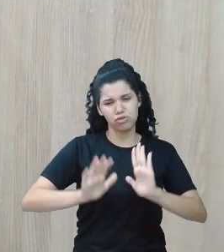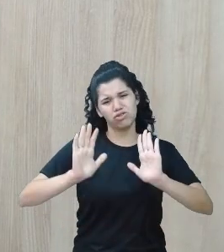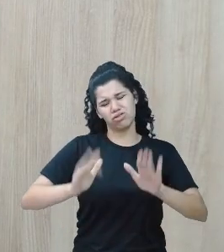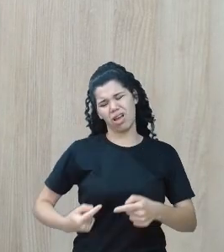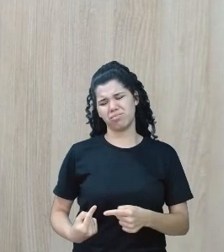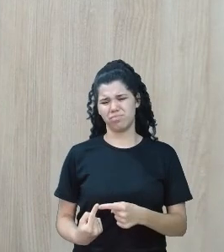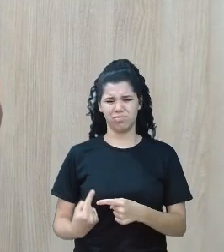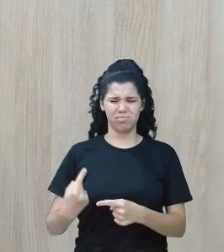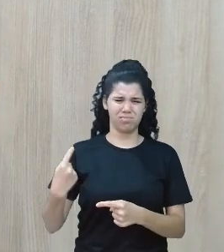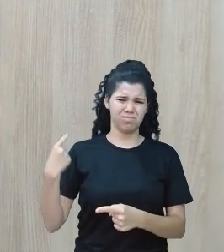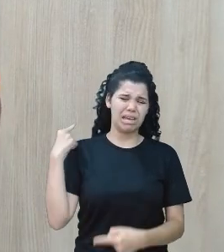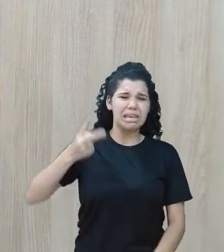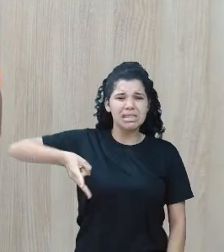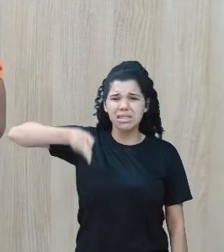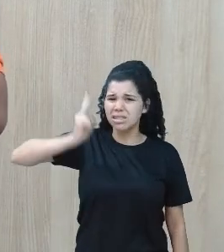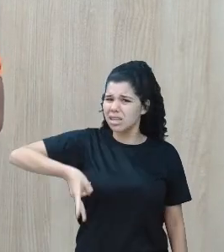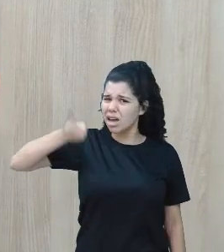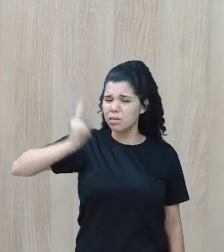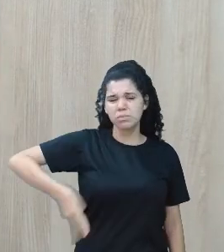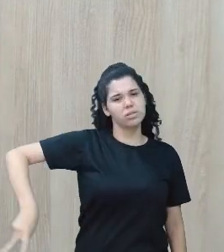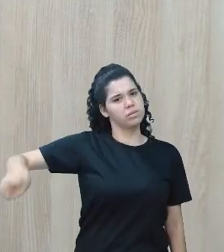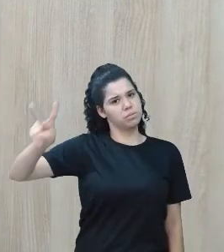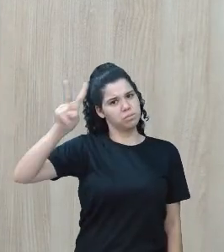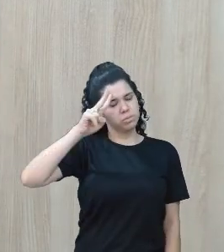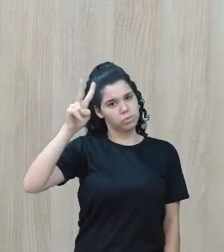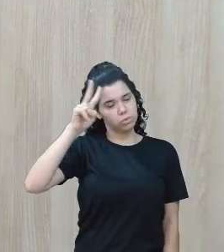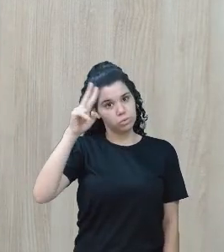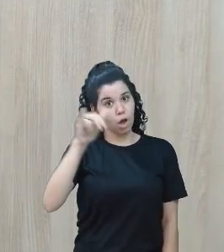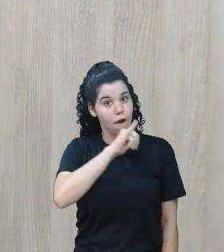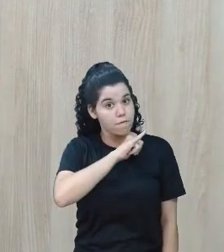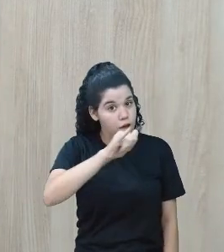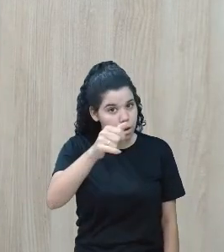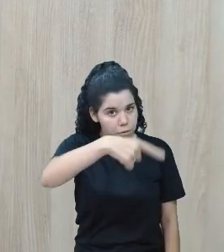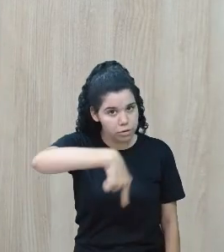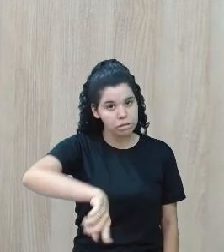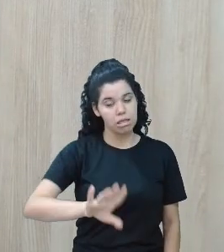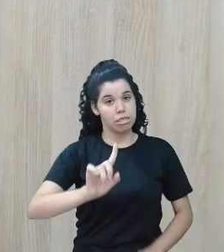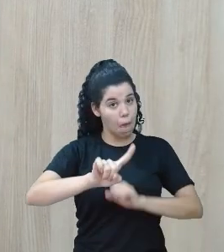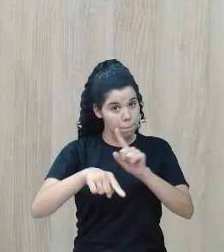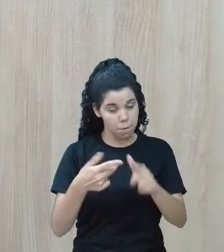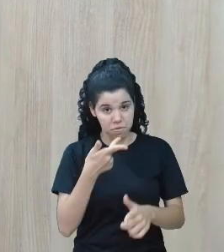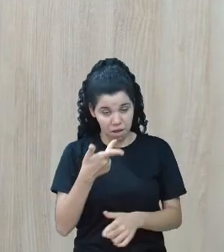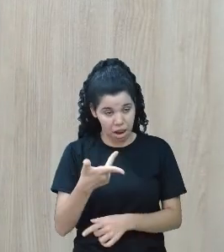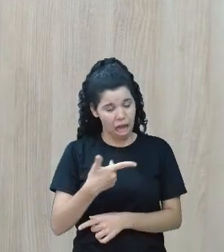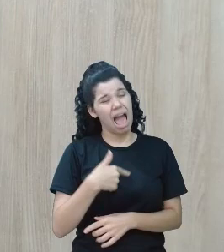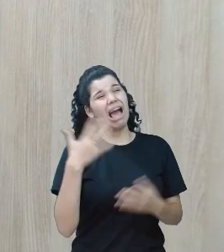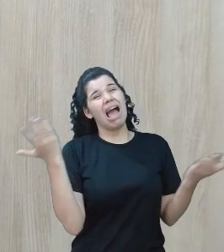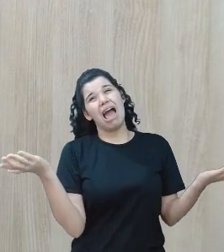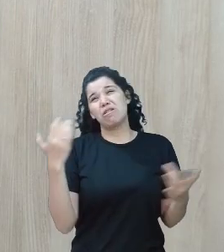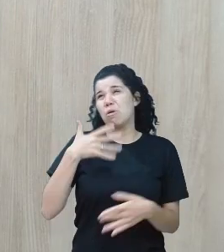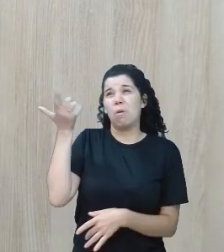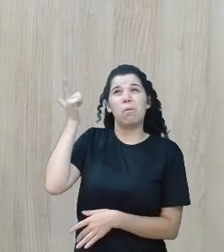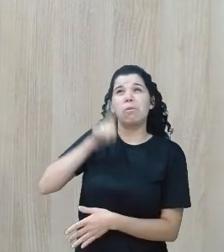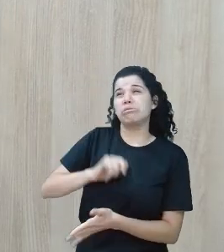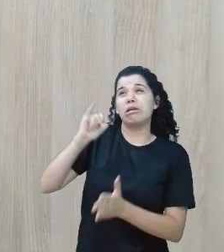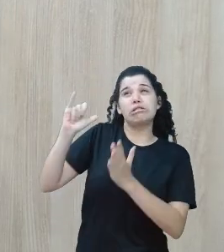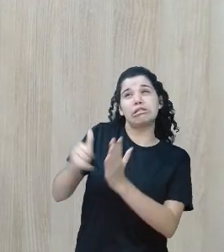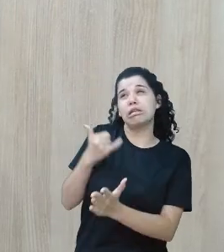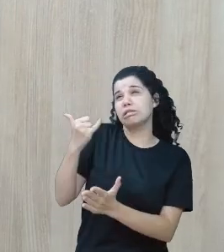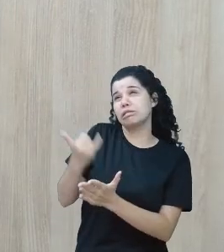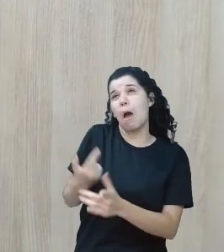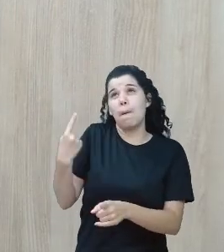com vocês toda segunda-feira. Não venham aqui depois dizer que não conseguiram fazer a